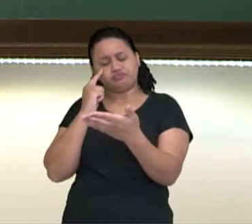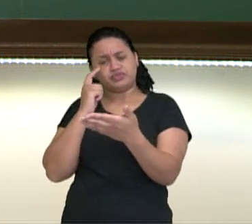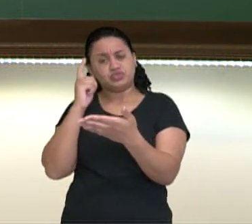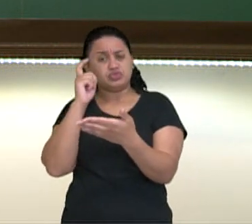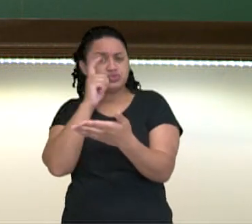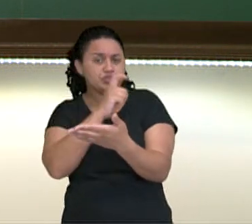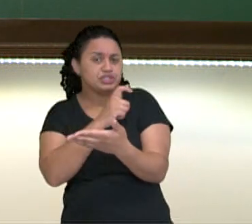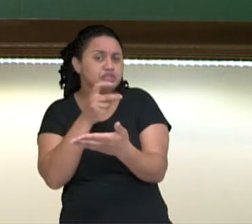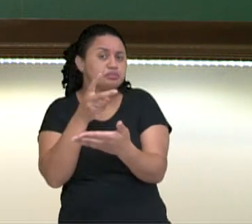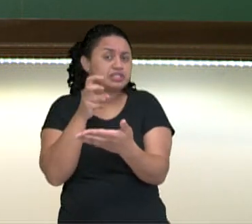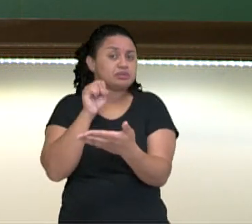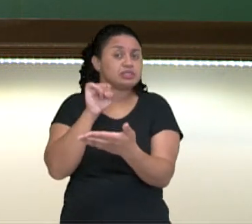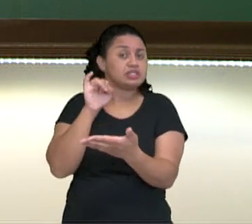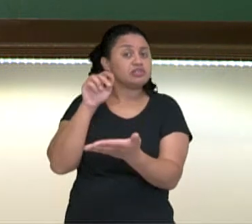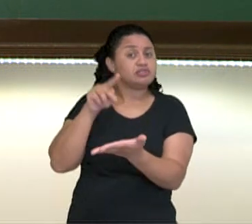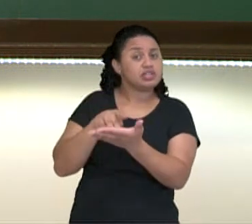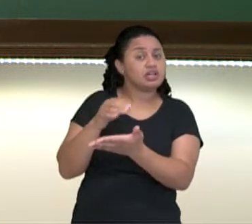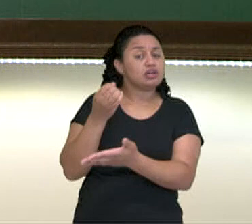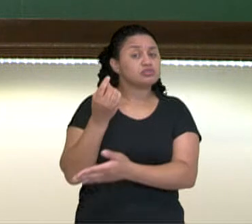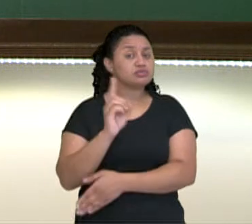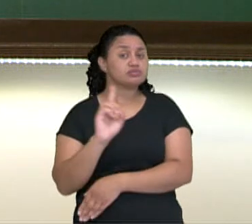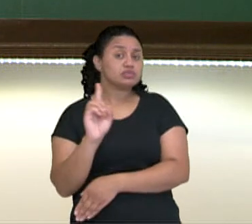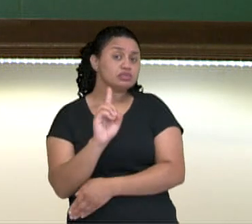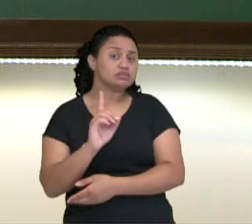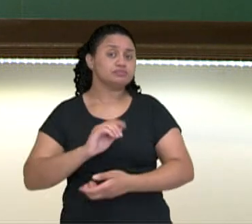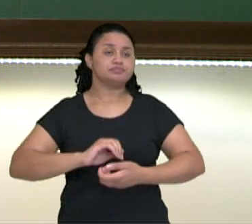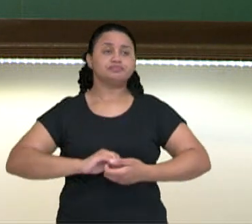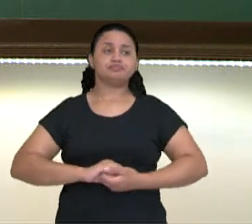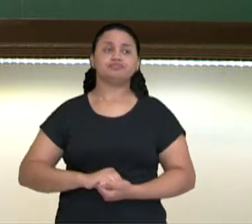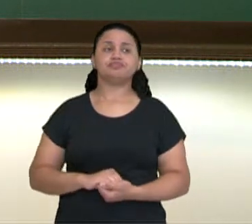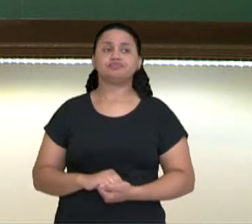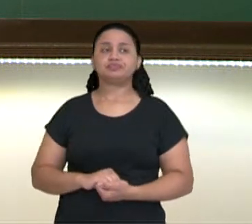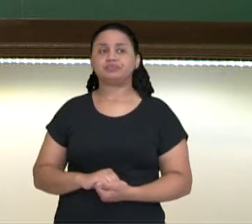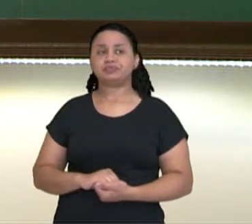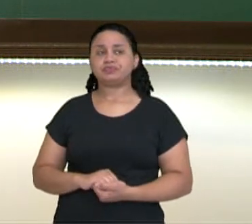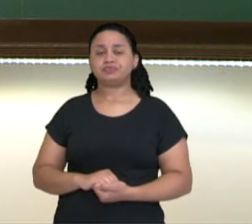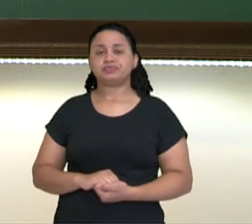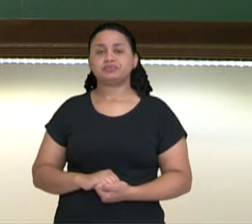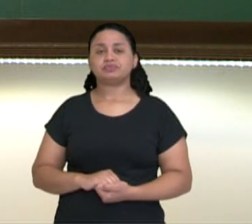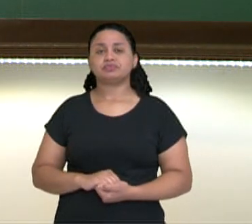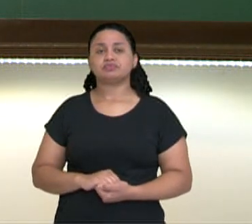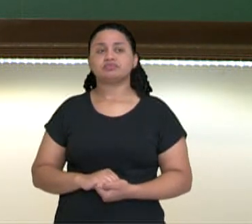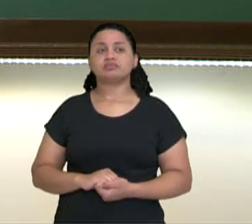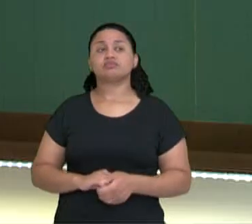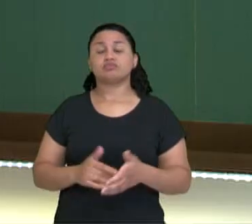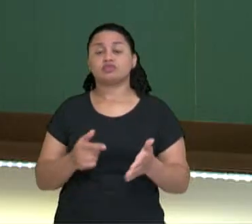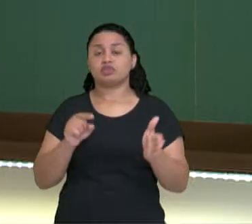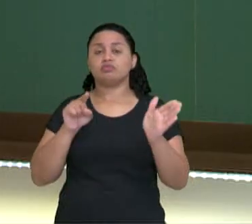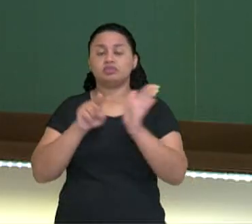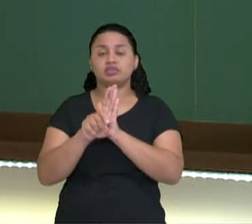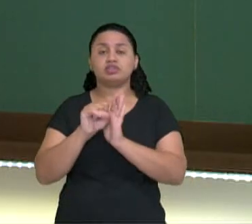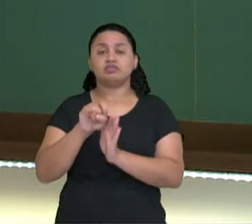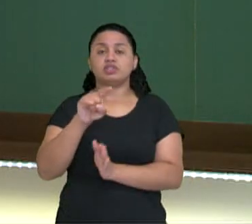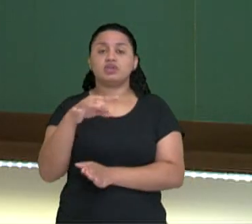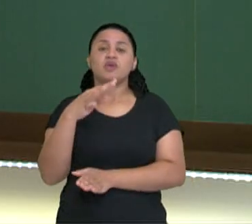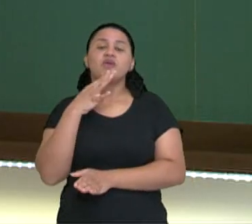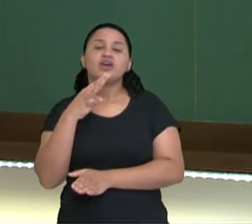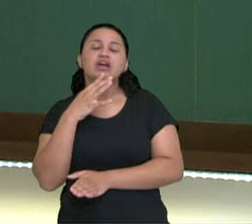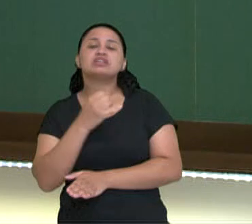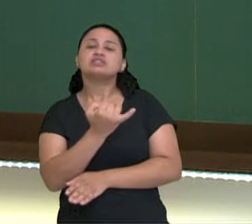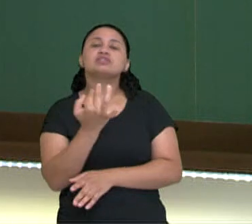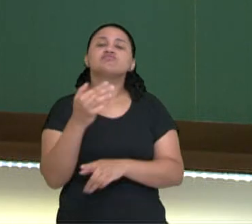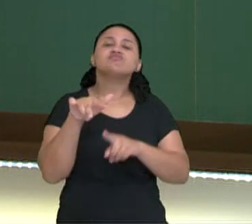se é verdade ou não. Tools to check news. Eu perguntei se você conhece alguma ferramenta